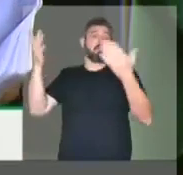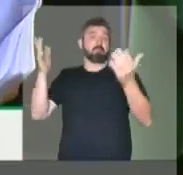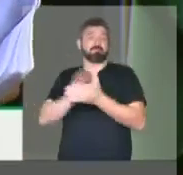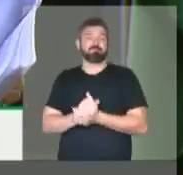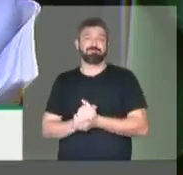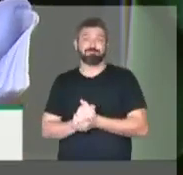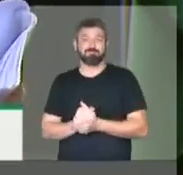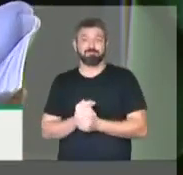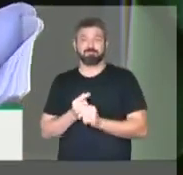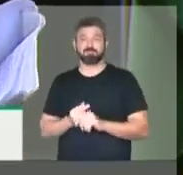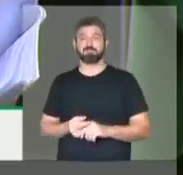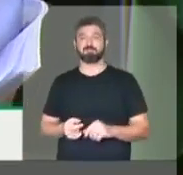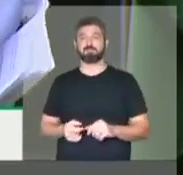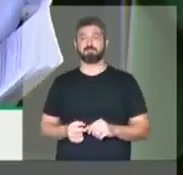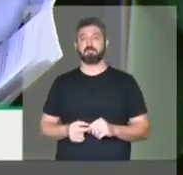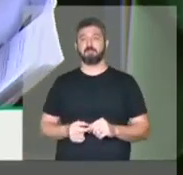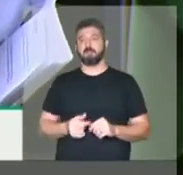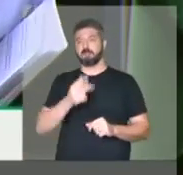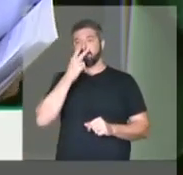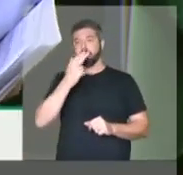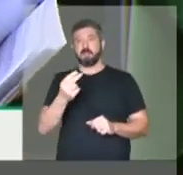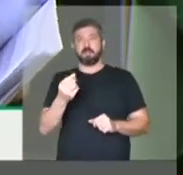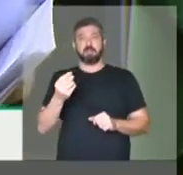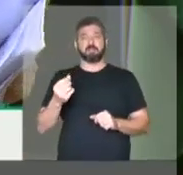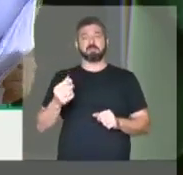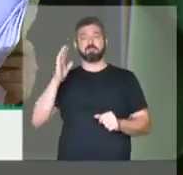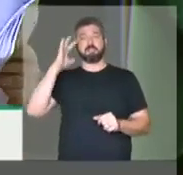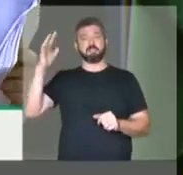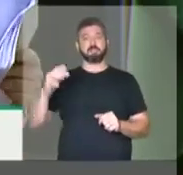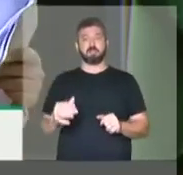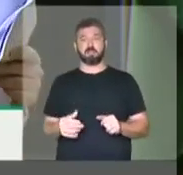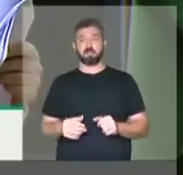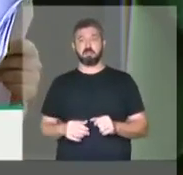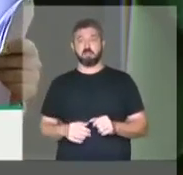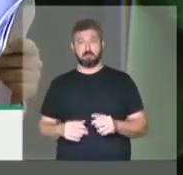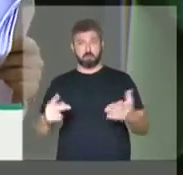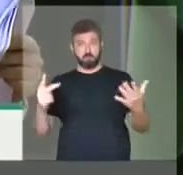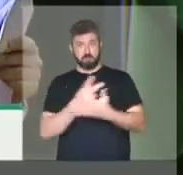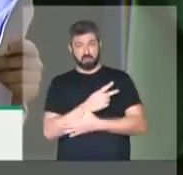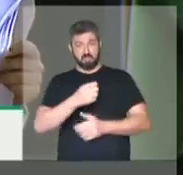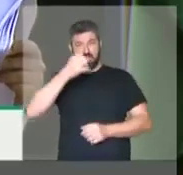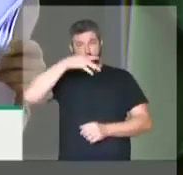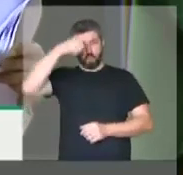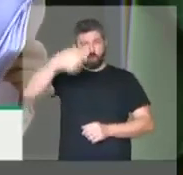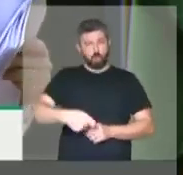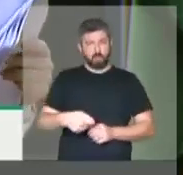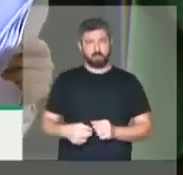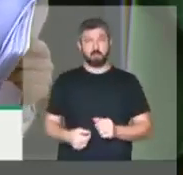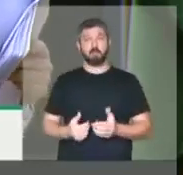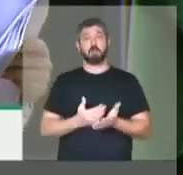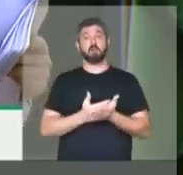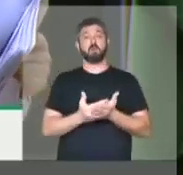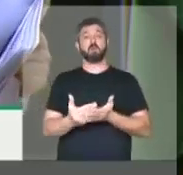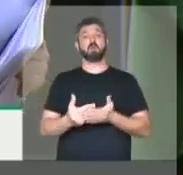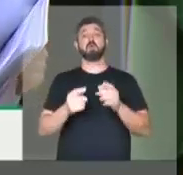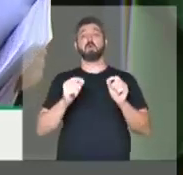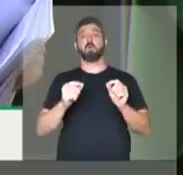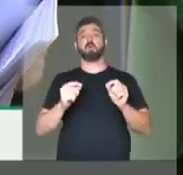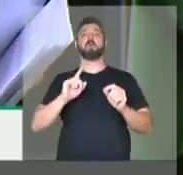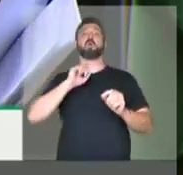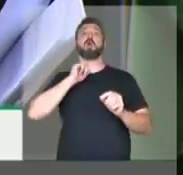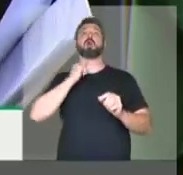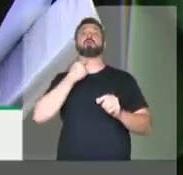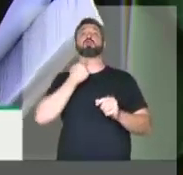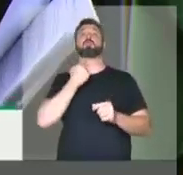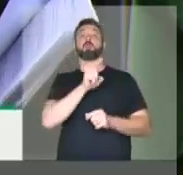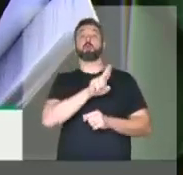líderes. Chega a ser uma platitude afirmar que os desfechos autoritários começam com o enlameamento